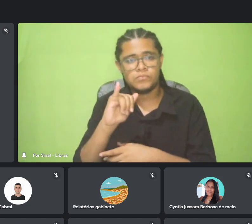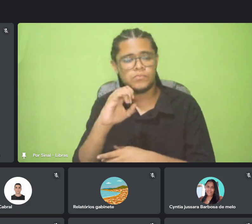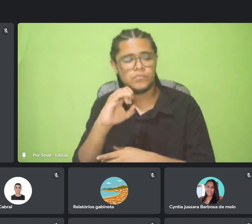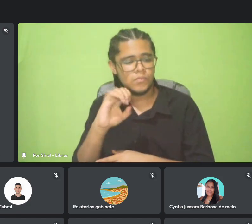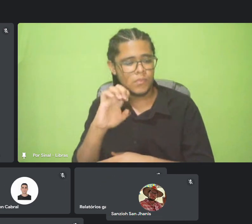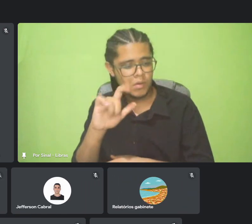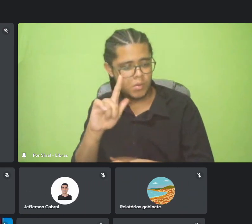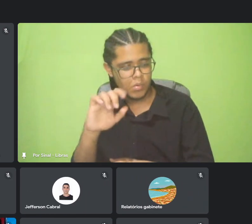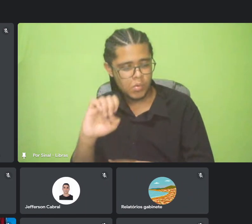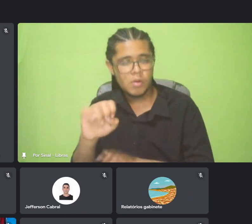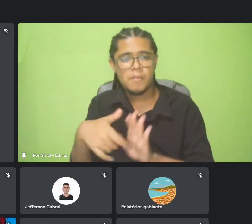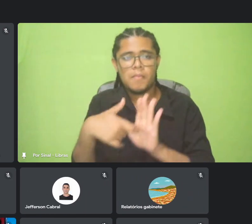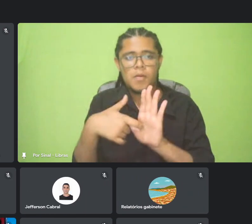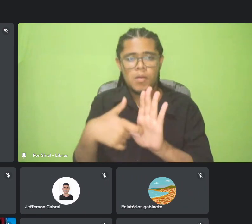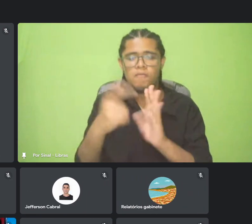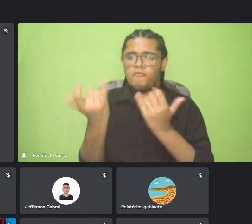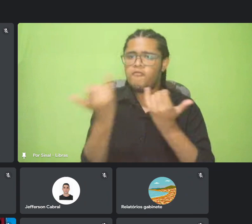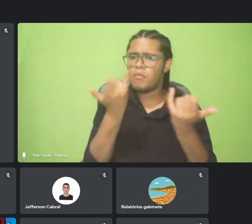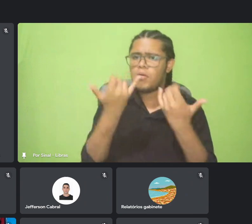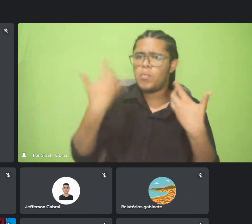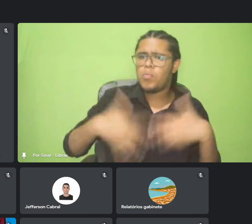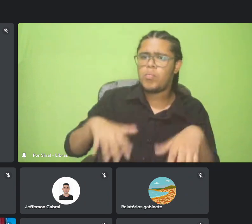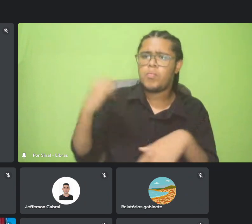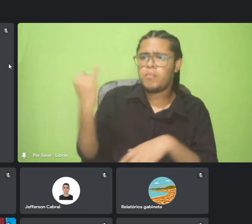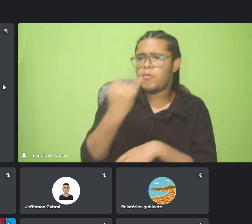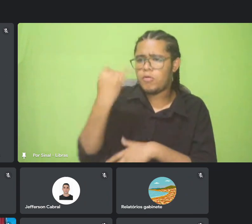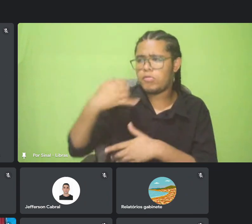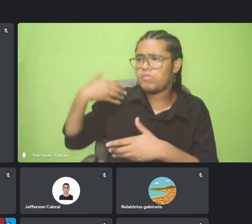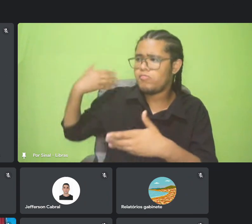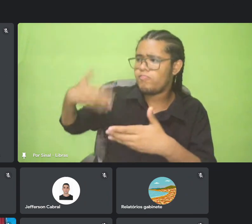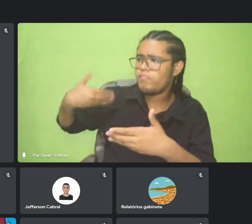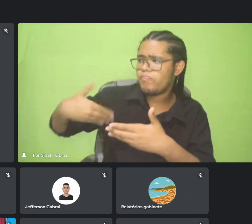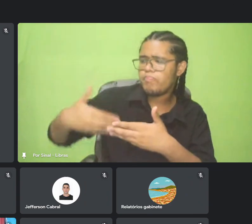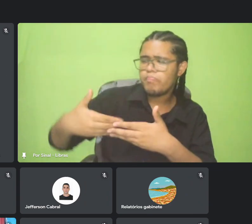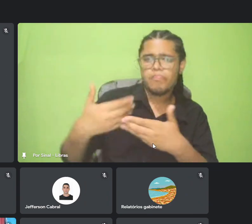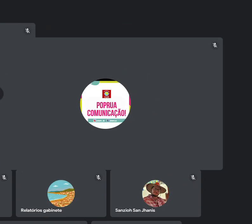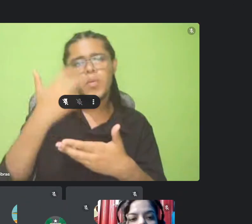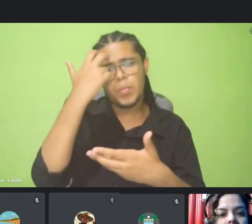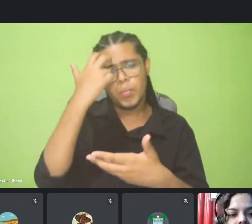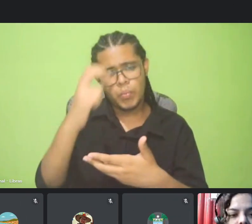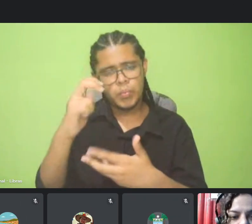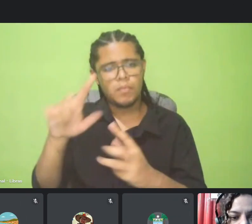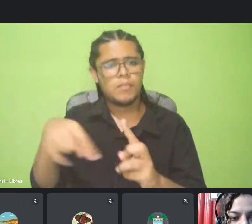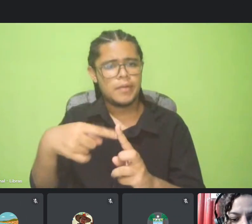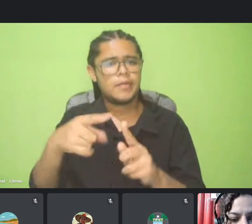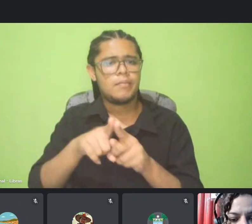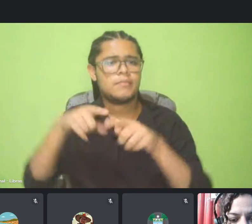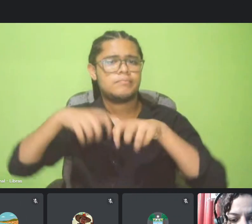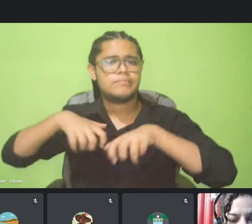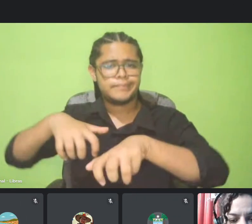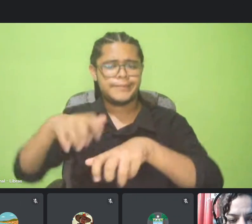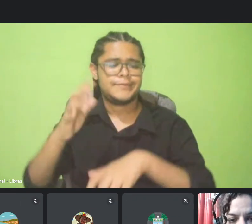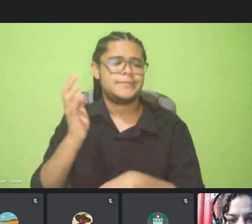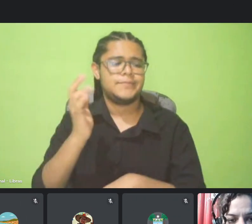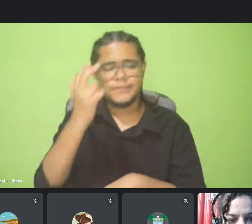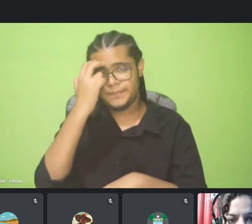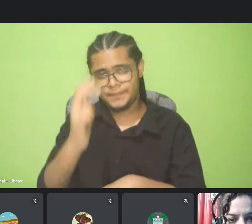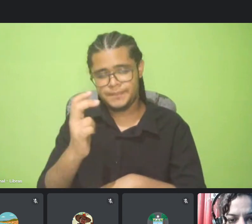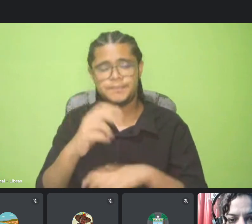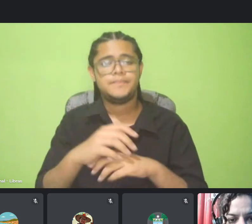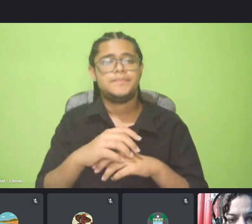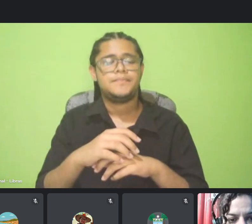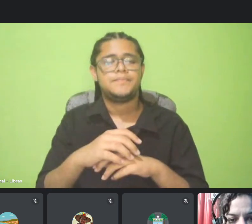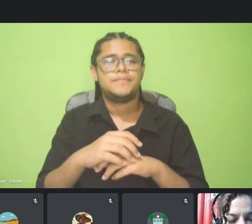tudo isso. E aí eu vou fazer esses comentários de vocês no sentido dessas observações que vocês